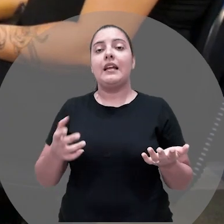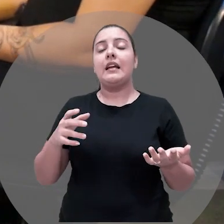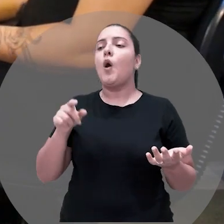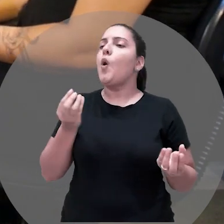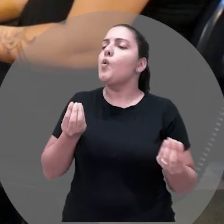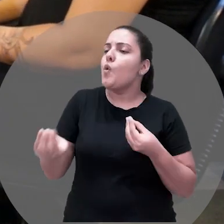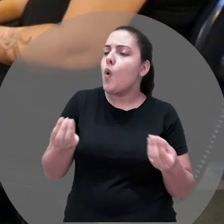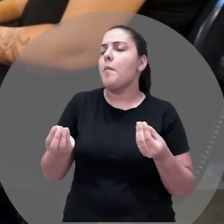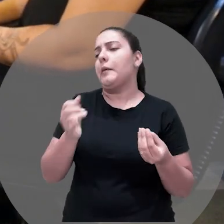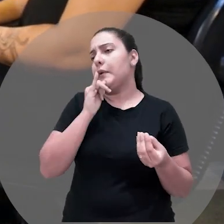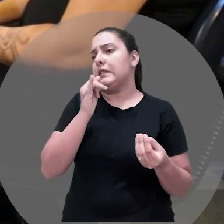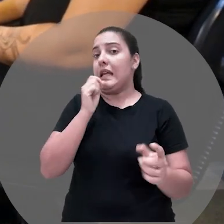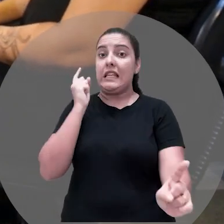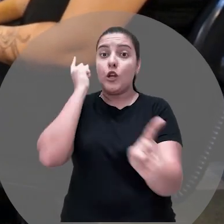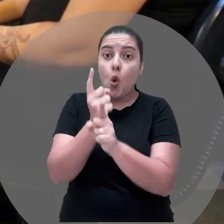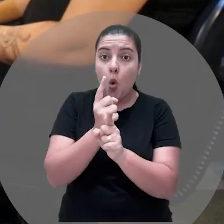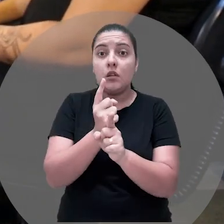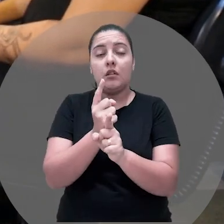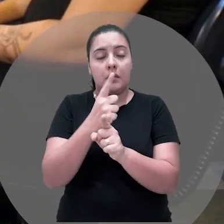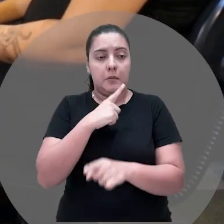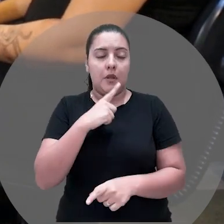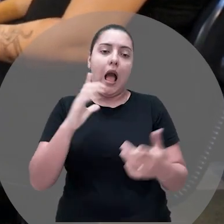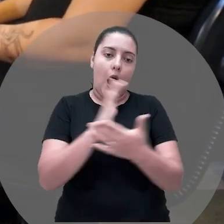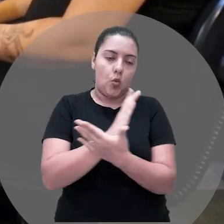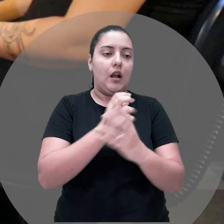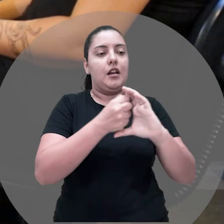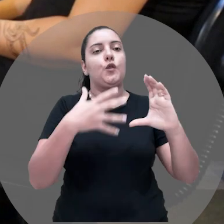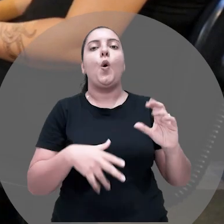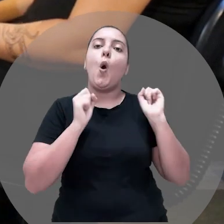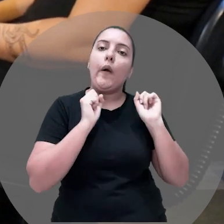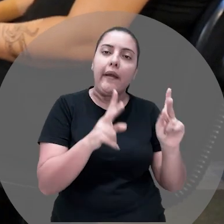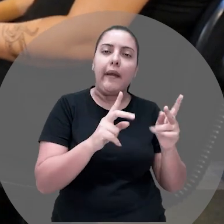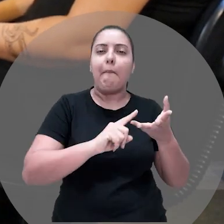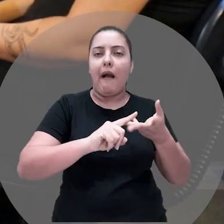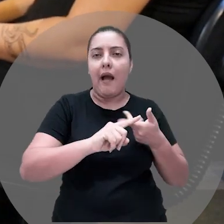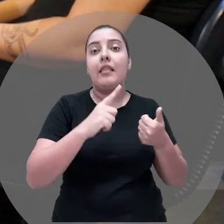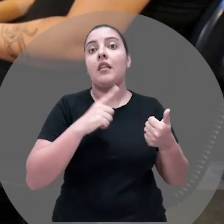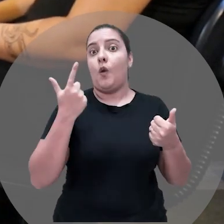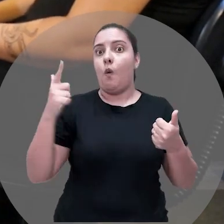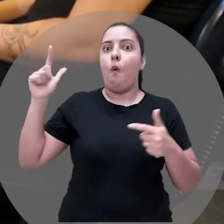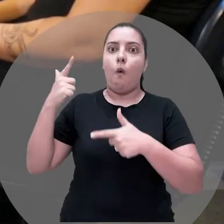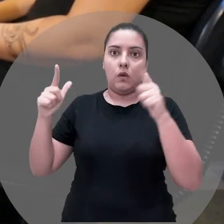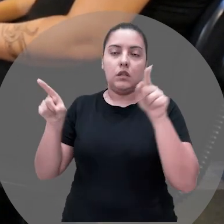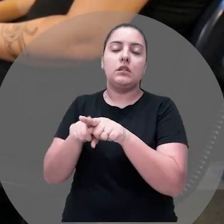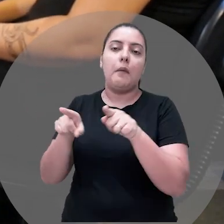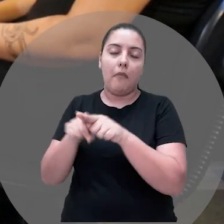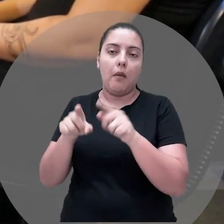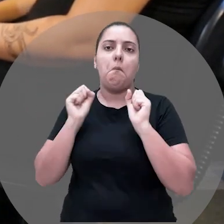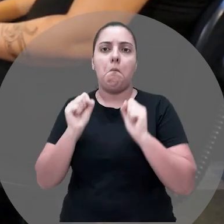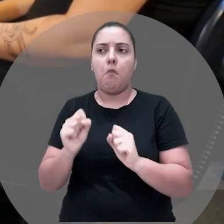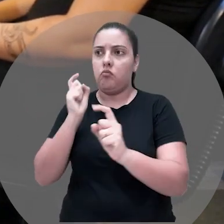e Samara como é que a gente identifica né que você trouxe algumas dessas características mais existem outras